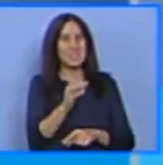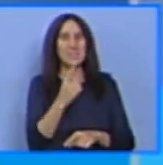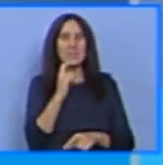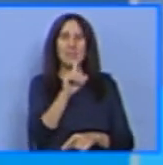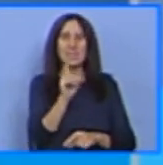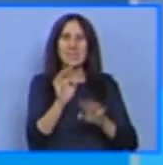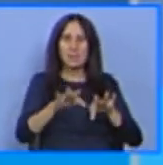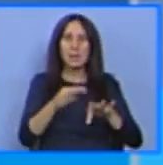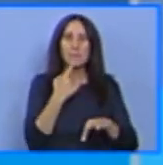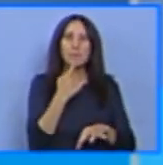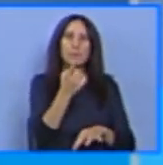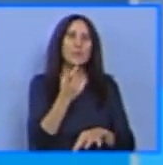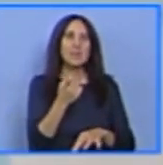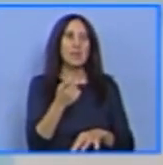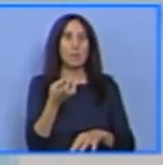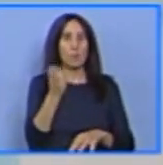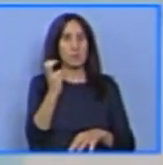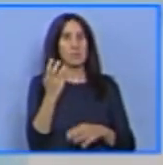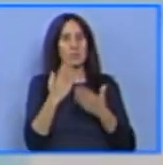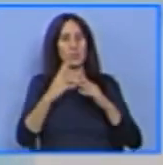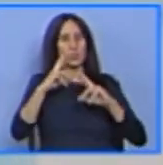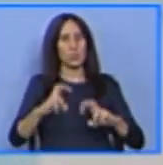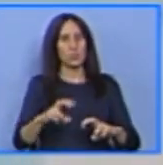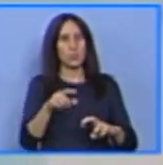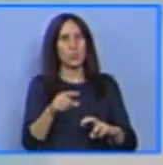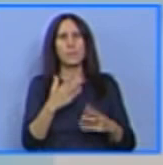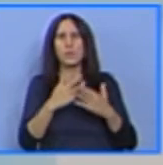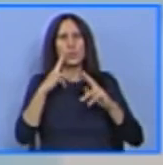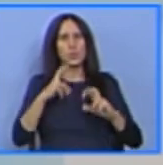terminar, teve a ousadia de fazer este estudo, que não é um